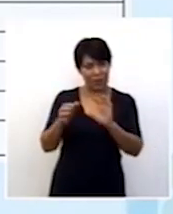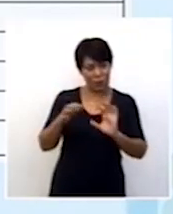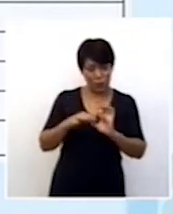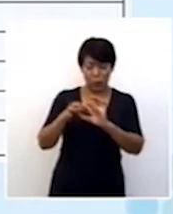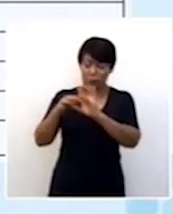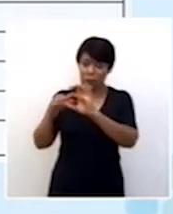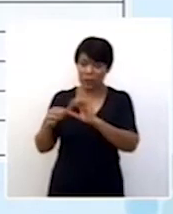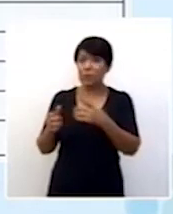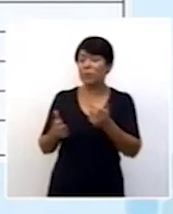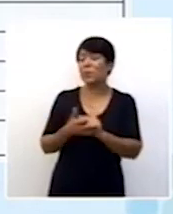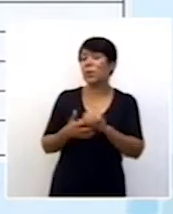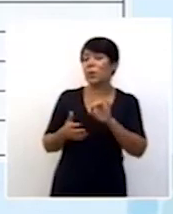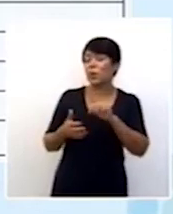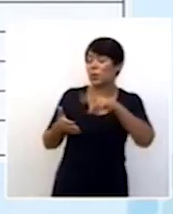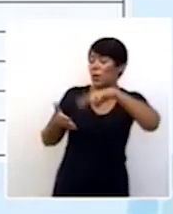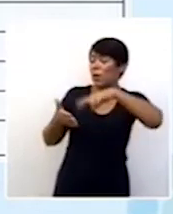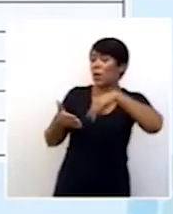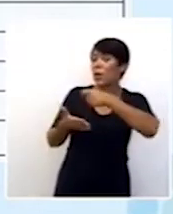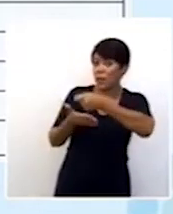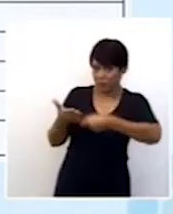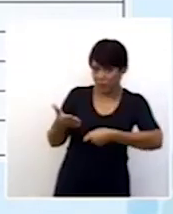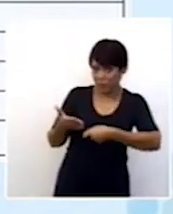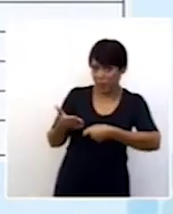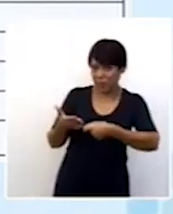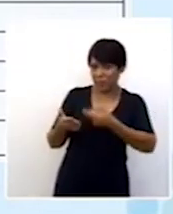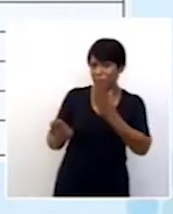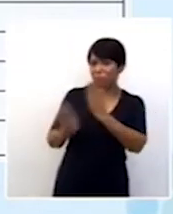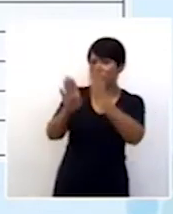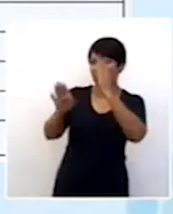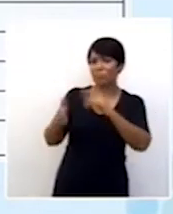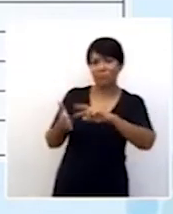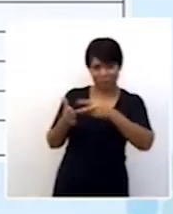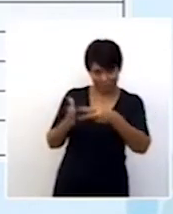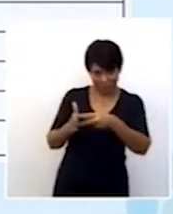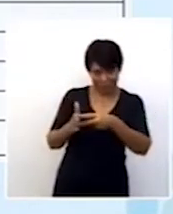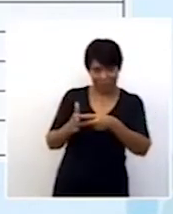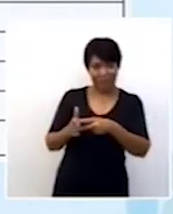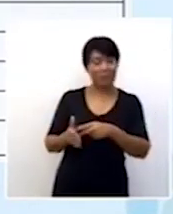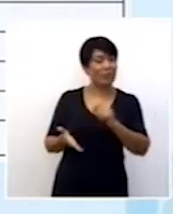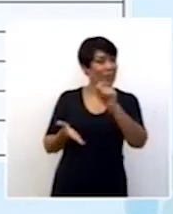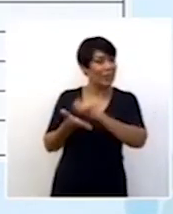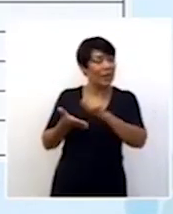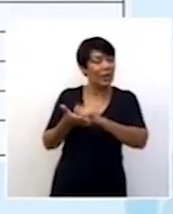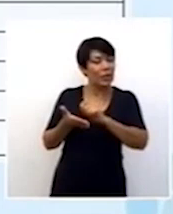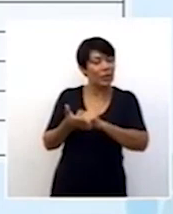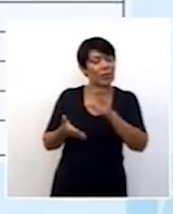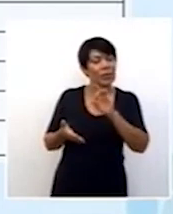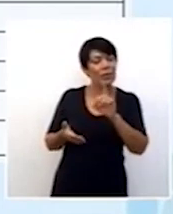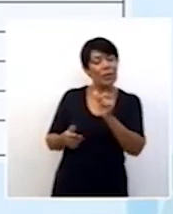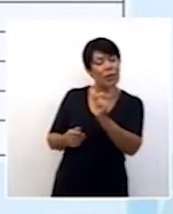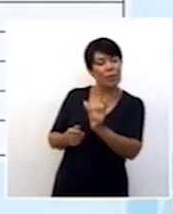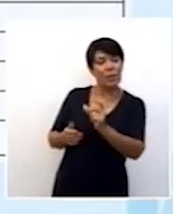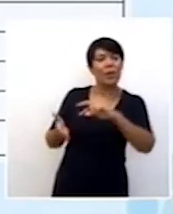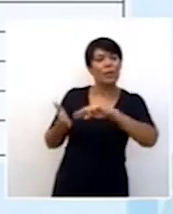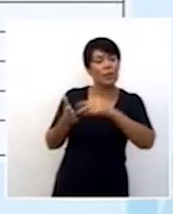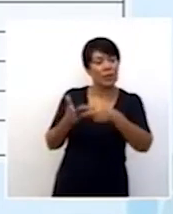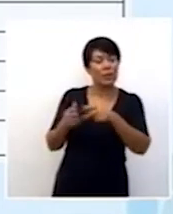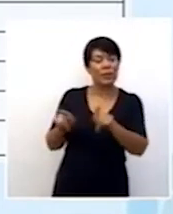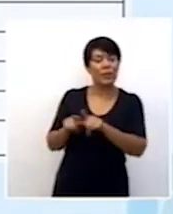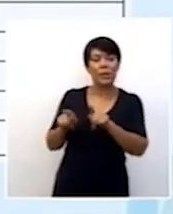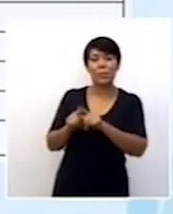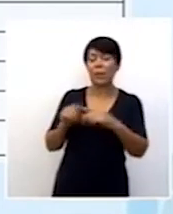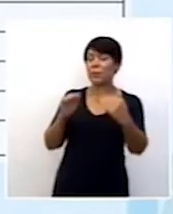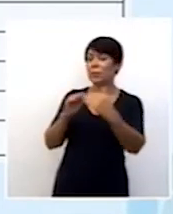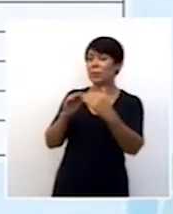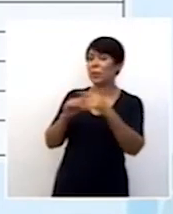Ou seja, apenas lendo o texto? Anote apenas essas palavras e os significados delas de acordo com o que